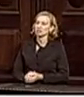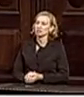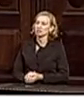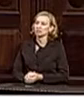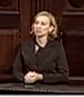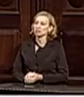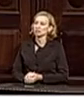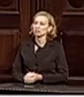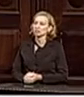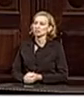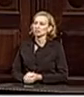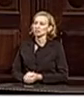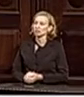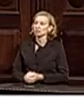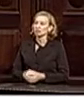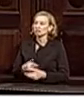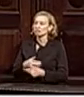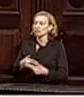participações especiais